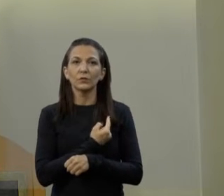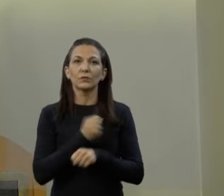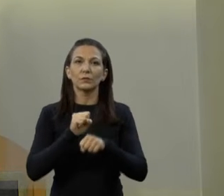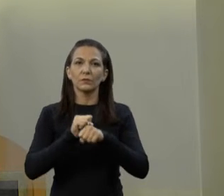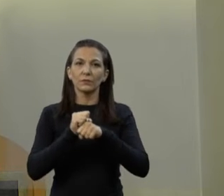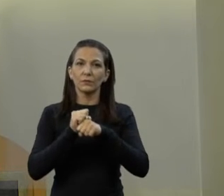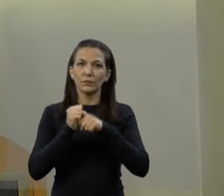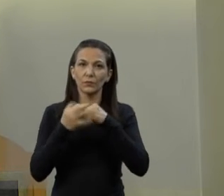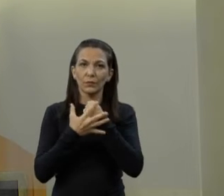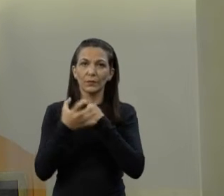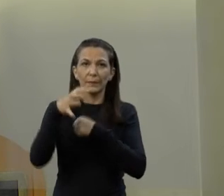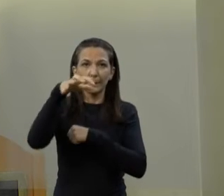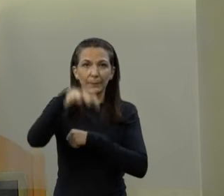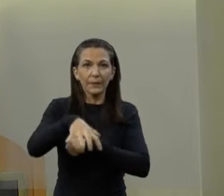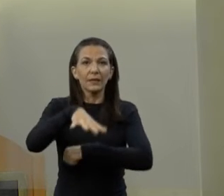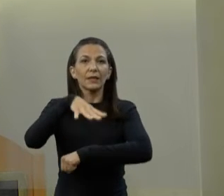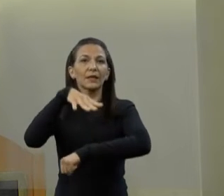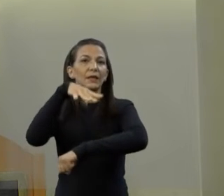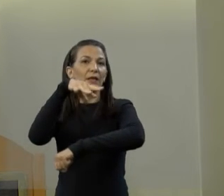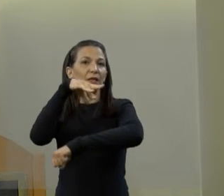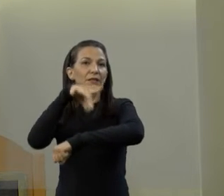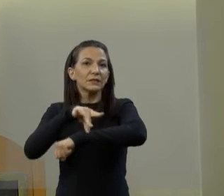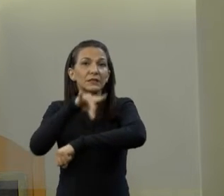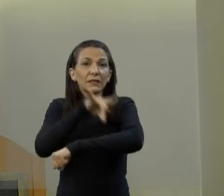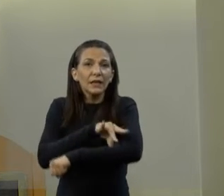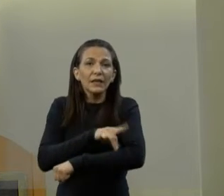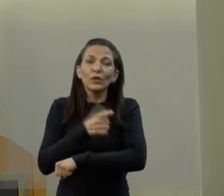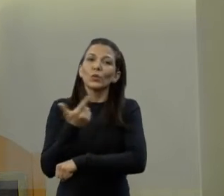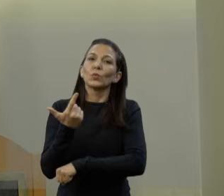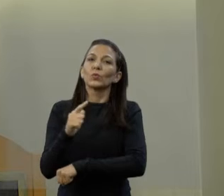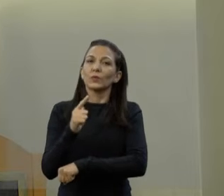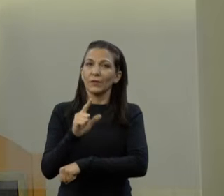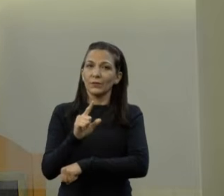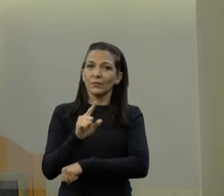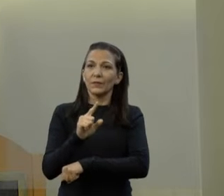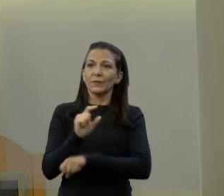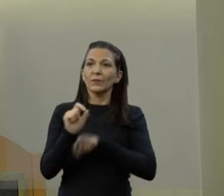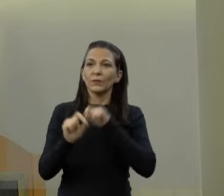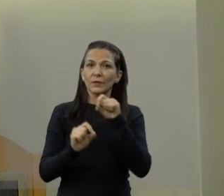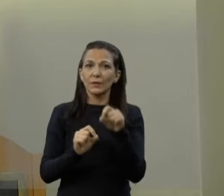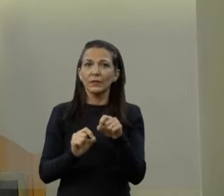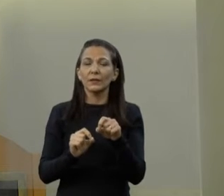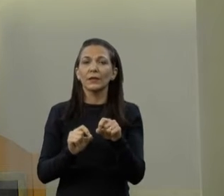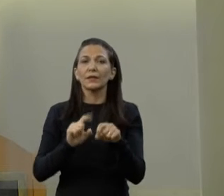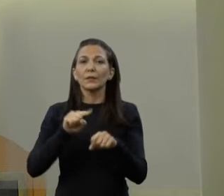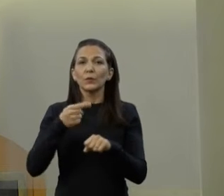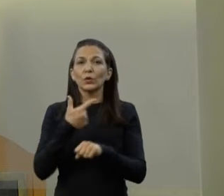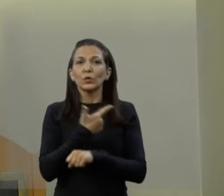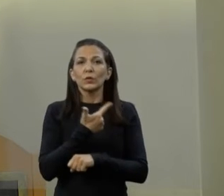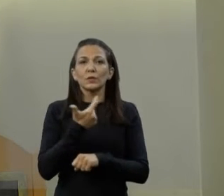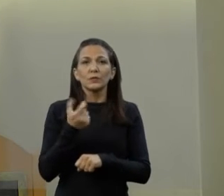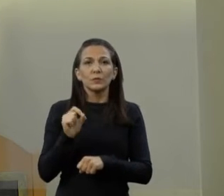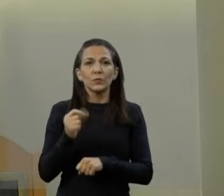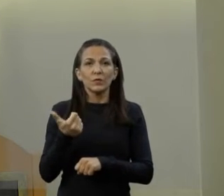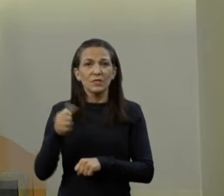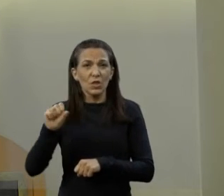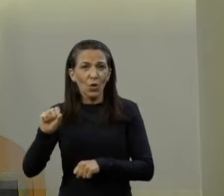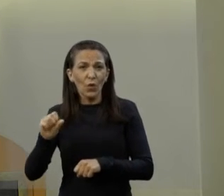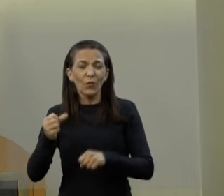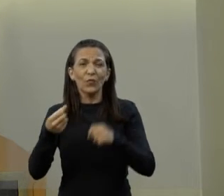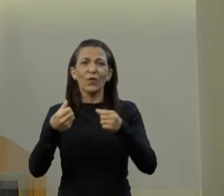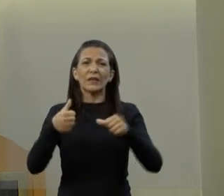epidemia de dengue em Araraquara e após ter atravessado um caos de 2019